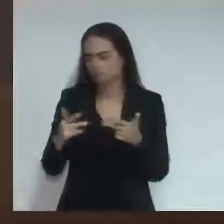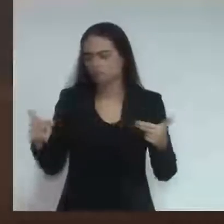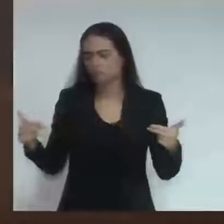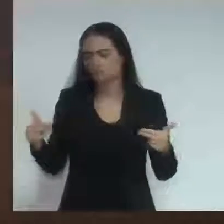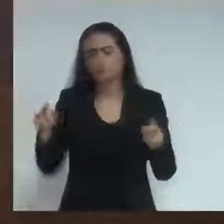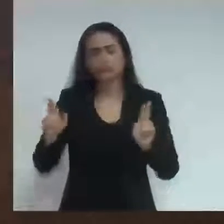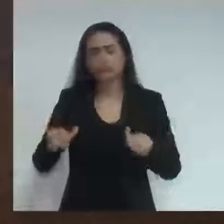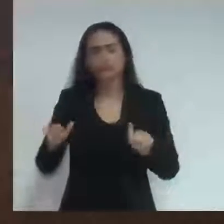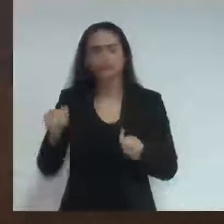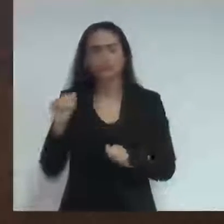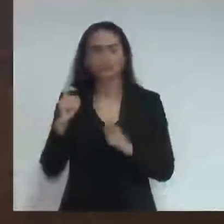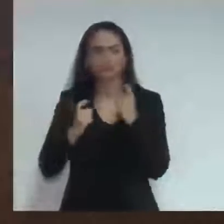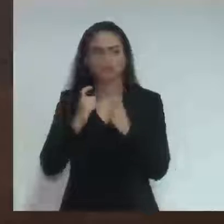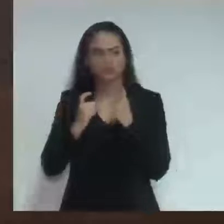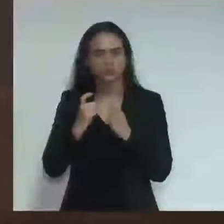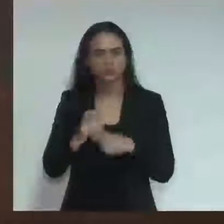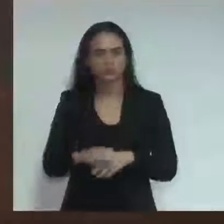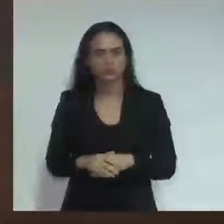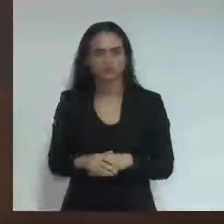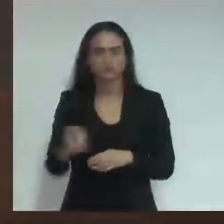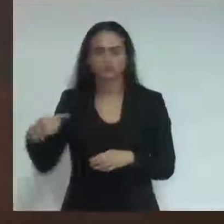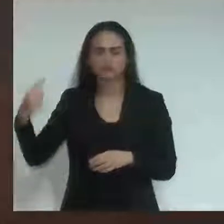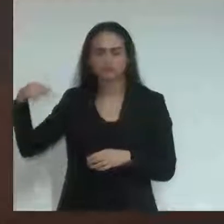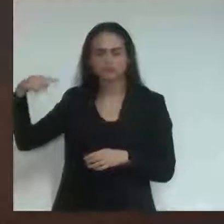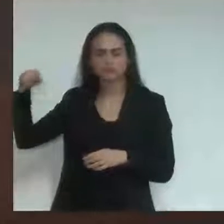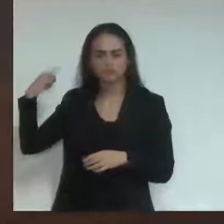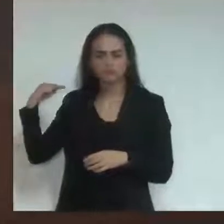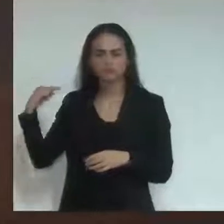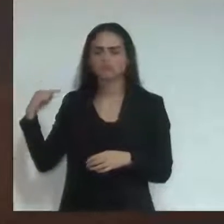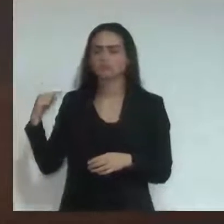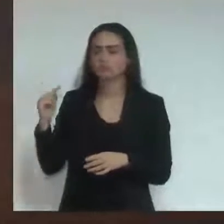Câmara, numa reunião onde já tinha feito a licitação.